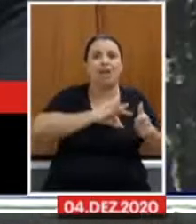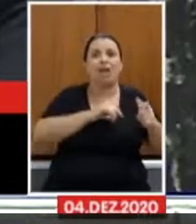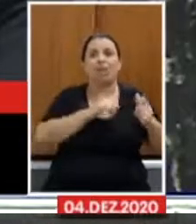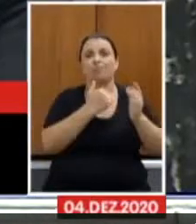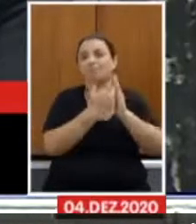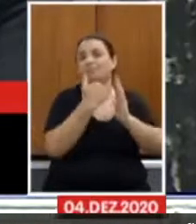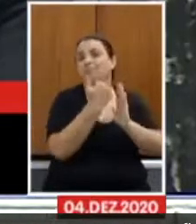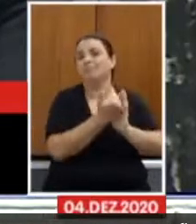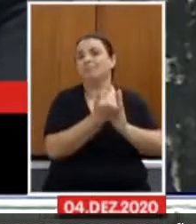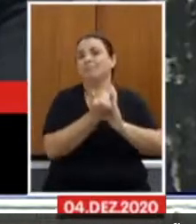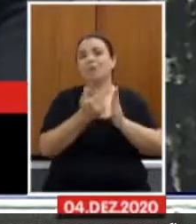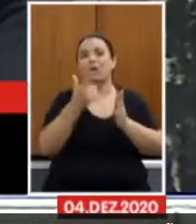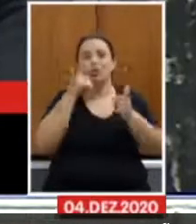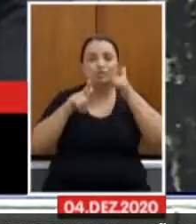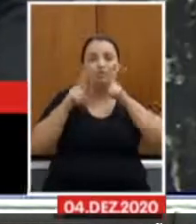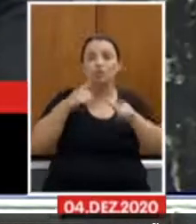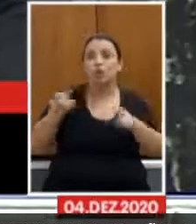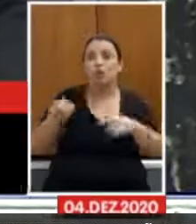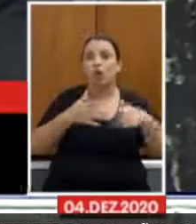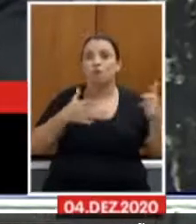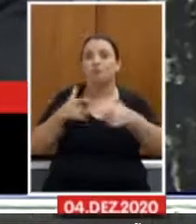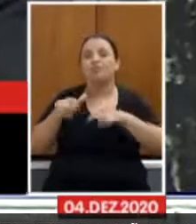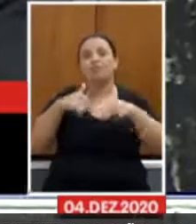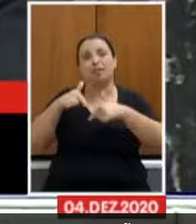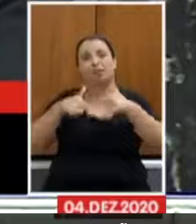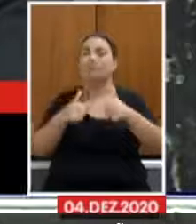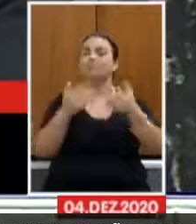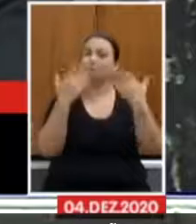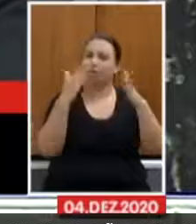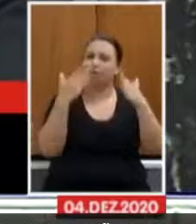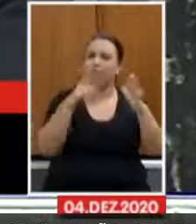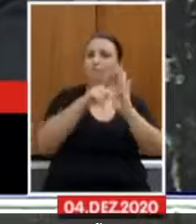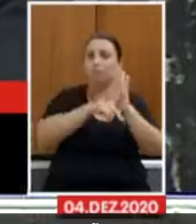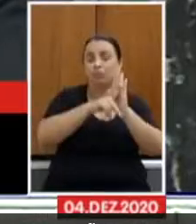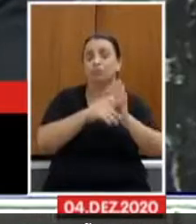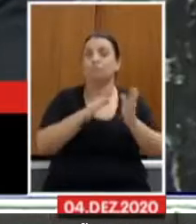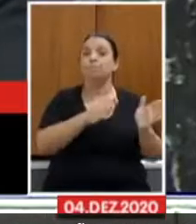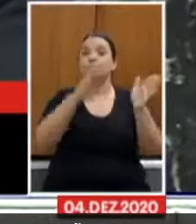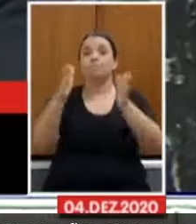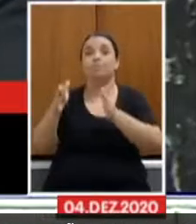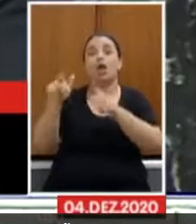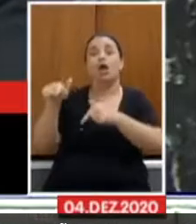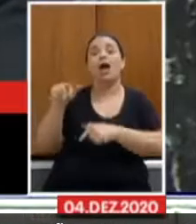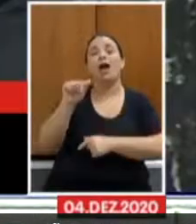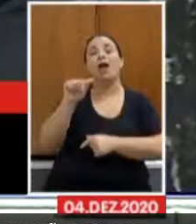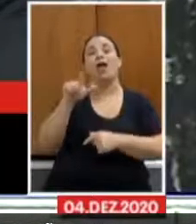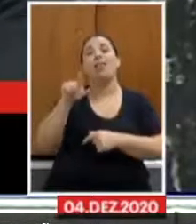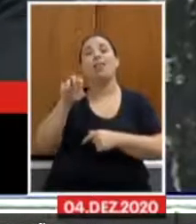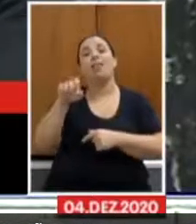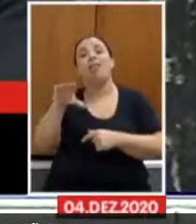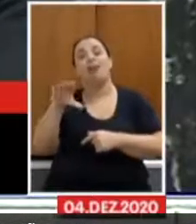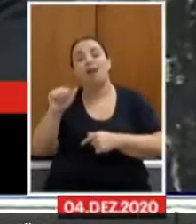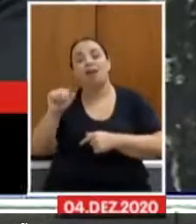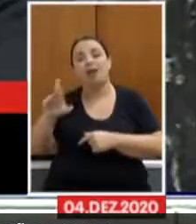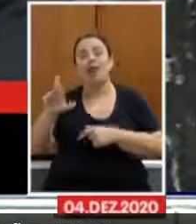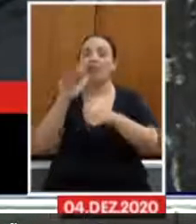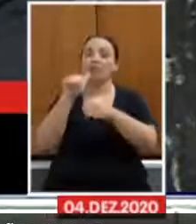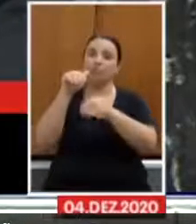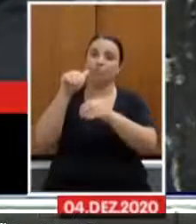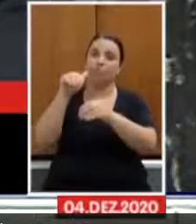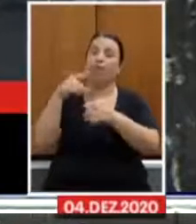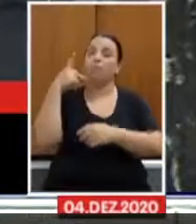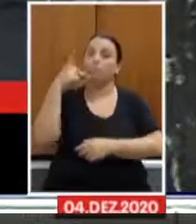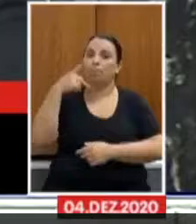às pessoas. Parabéns pelo projeto. Passamos agora a palavra ao deputado Alencar da Silveira Júnior, que terá o prazo